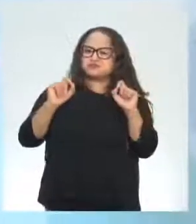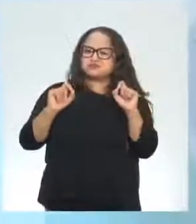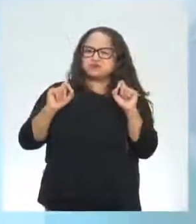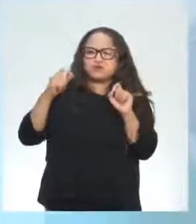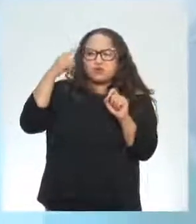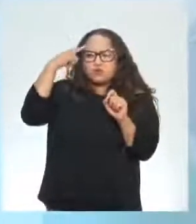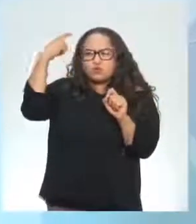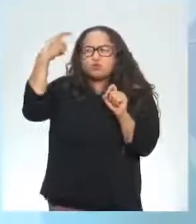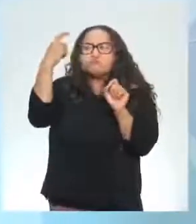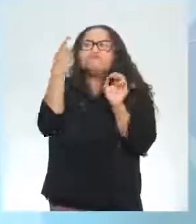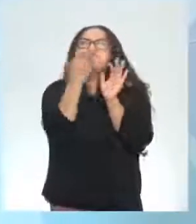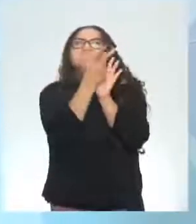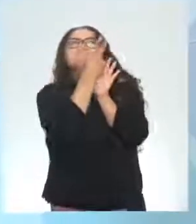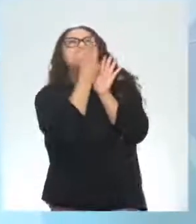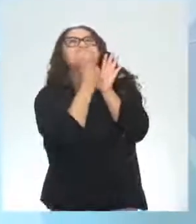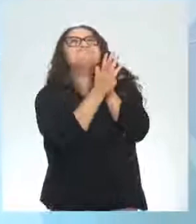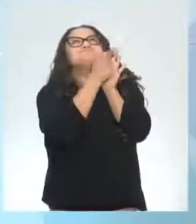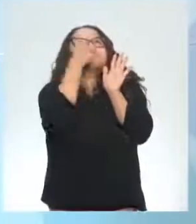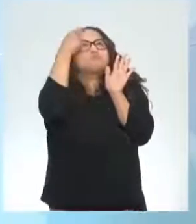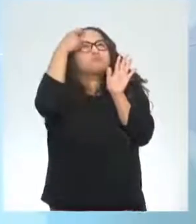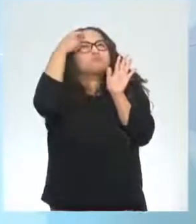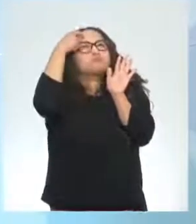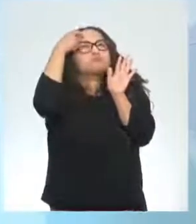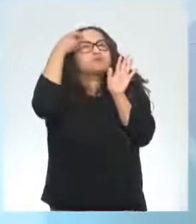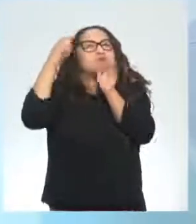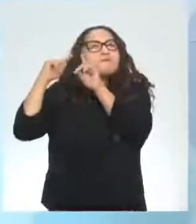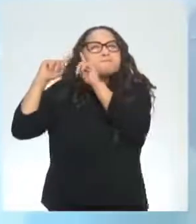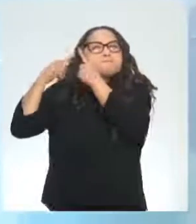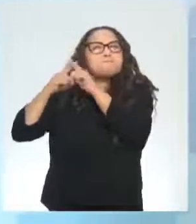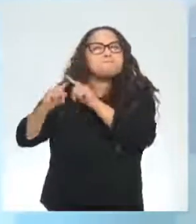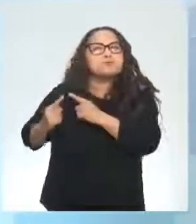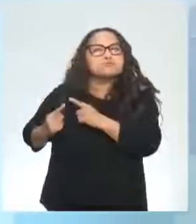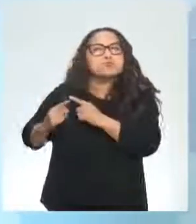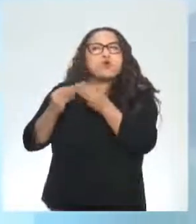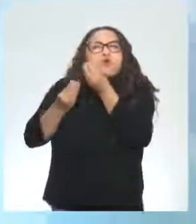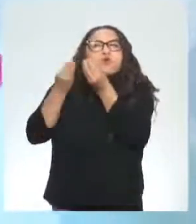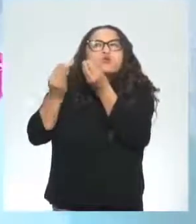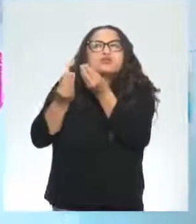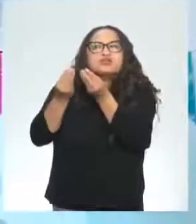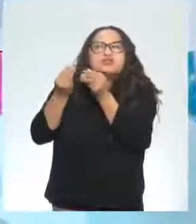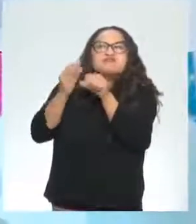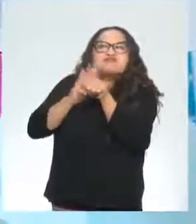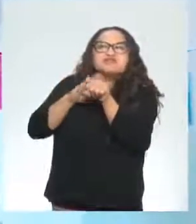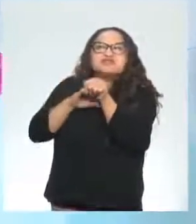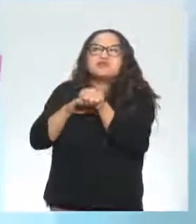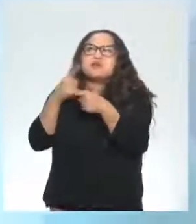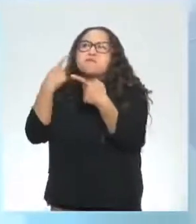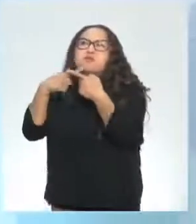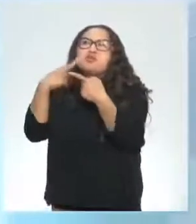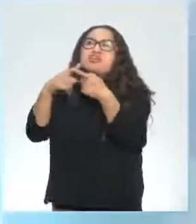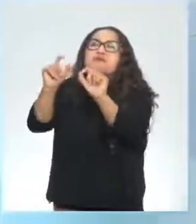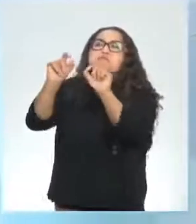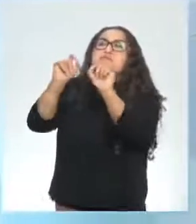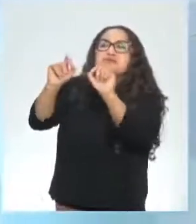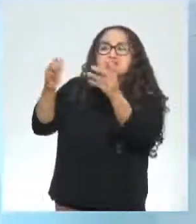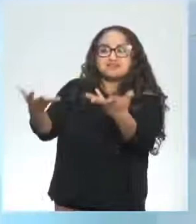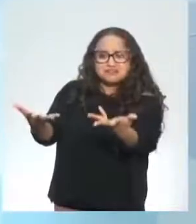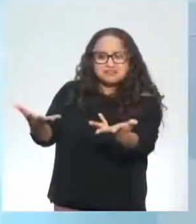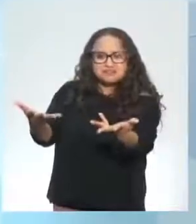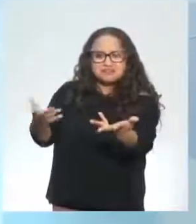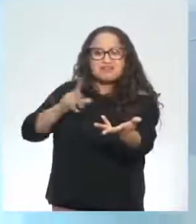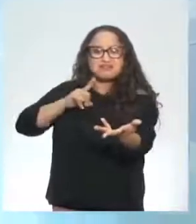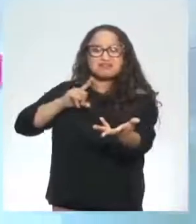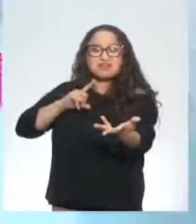esboço, né, mental de o que quero fazer, por quê e para quê, aí chega-se ao processo